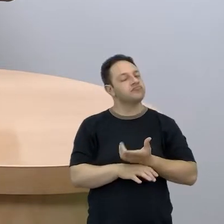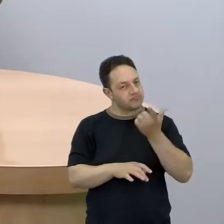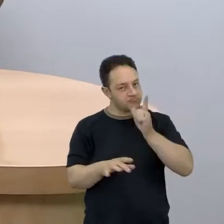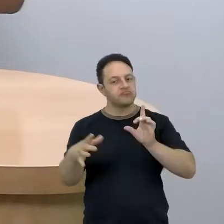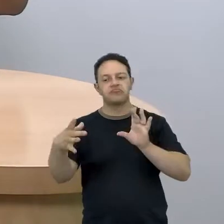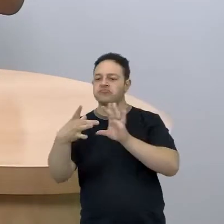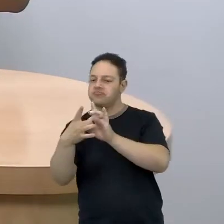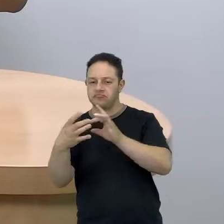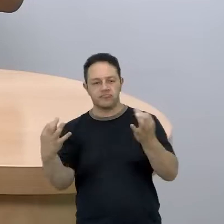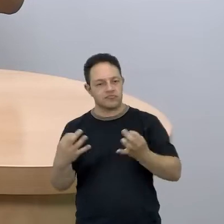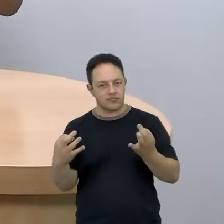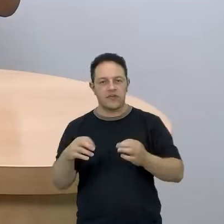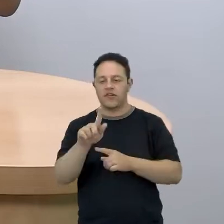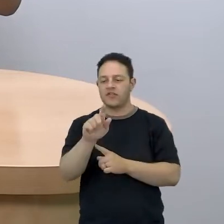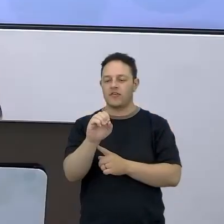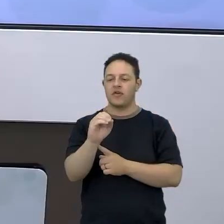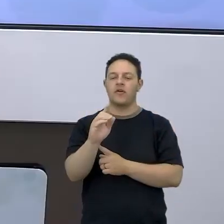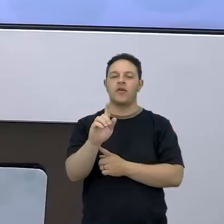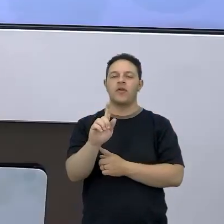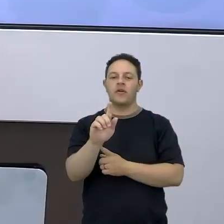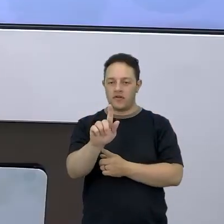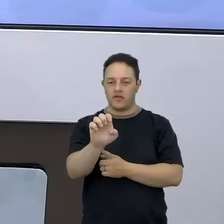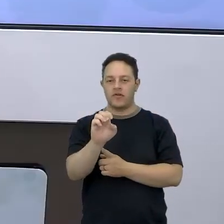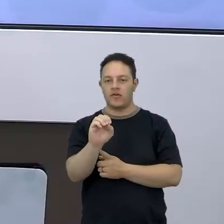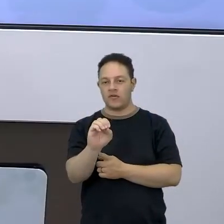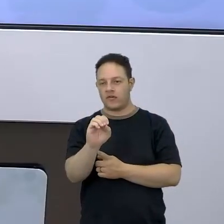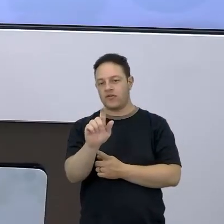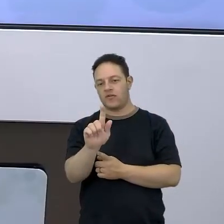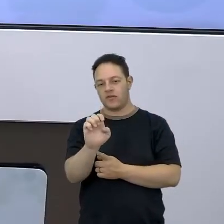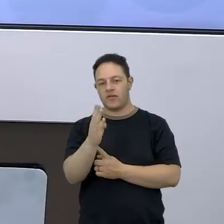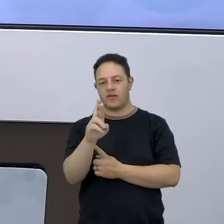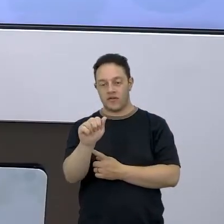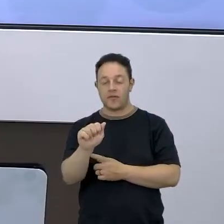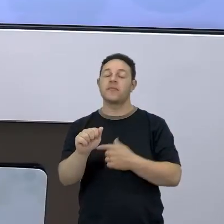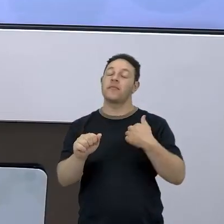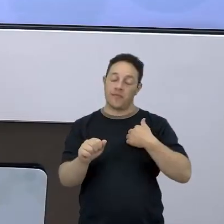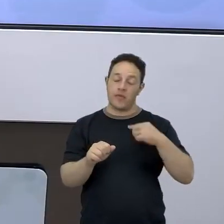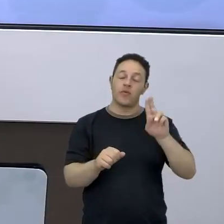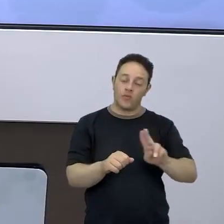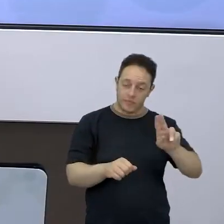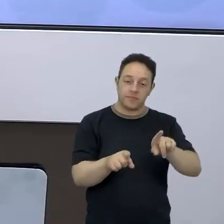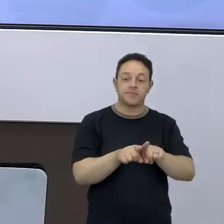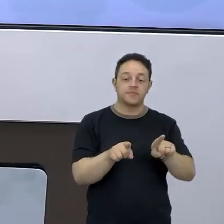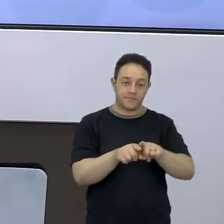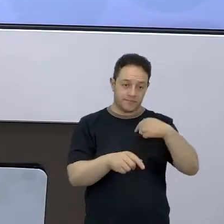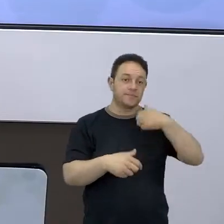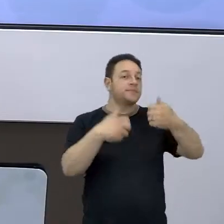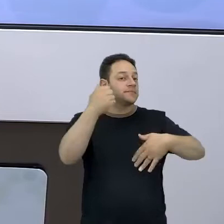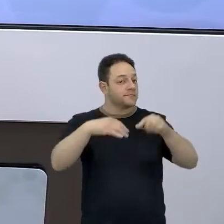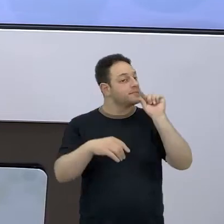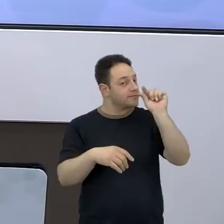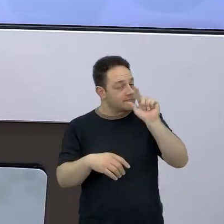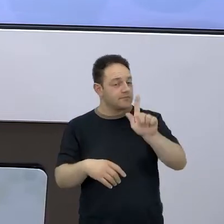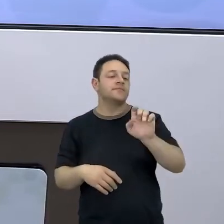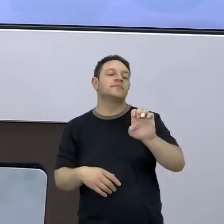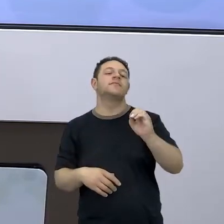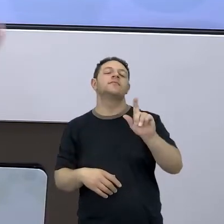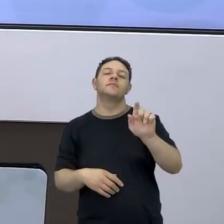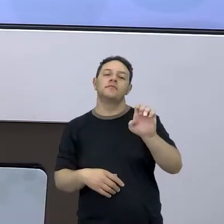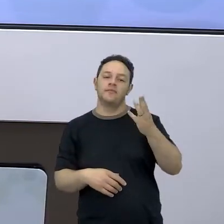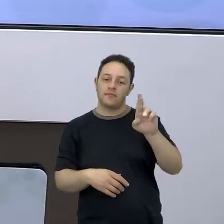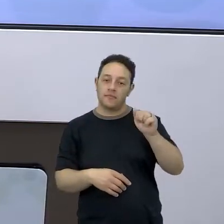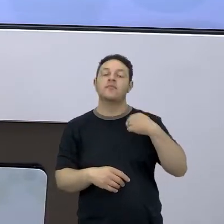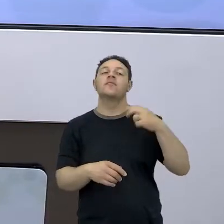falou de GeoGebra, também do Scratch, tudo isso aí tem a ver, porque lá no Geometria Dinâmica, eu falei um pouco do GeoGebra antes, eu falei um pouco de geometria, aí eu